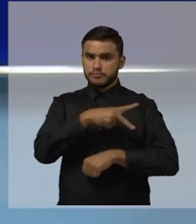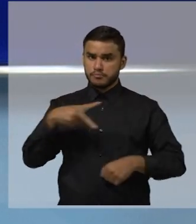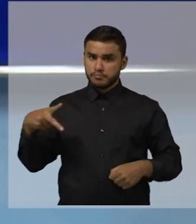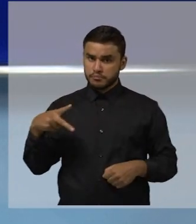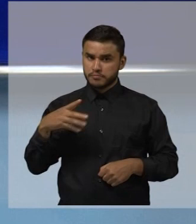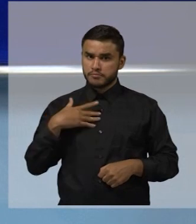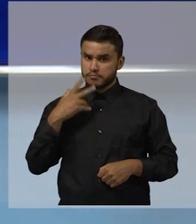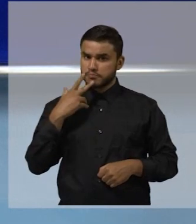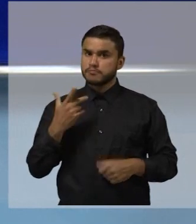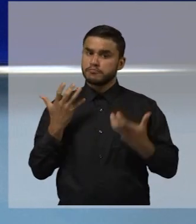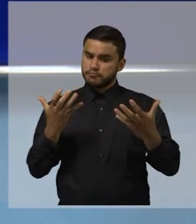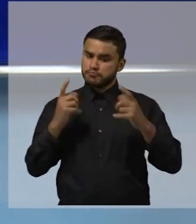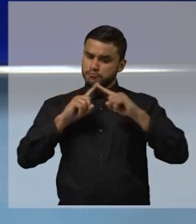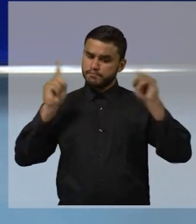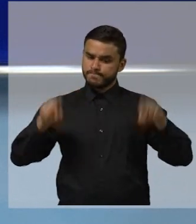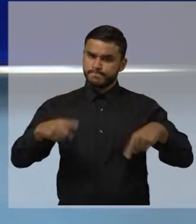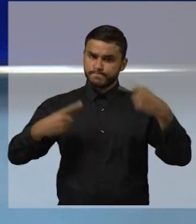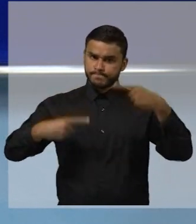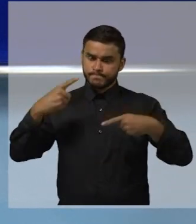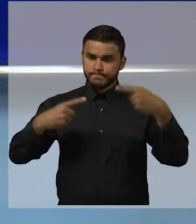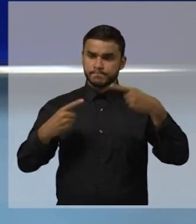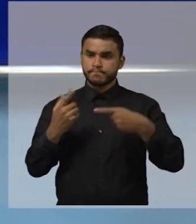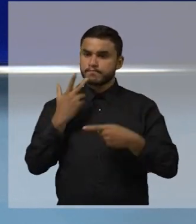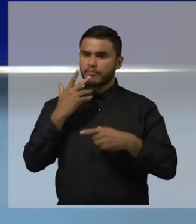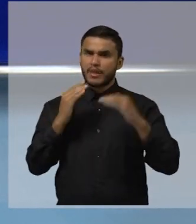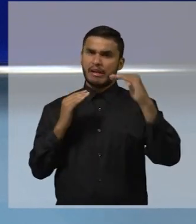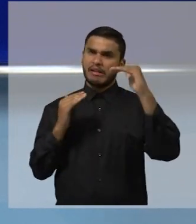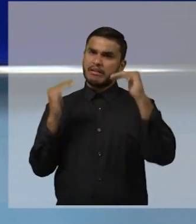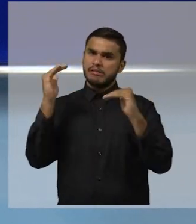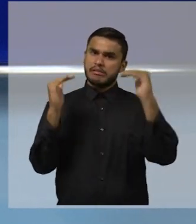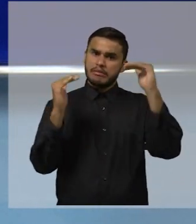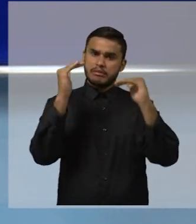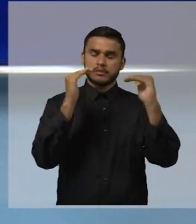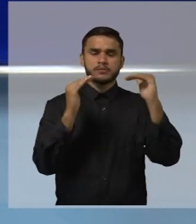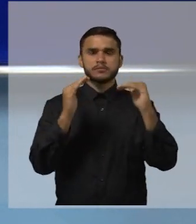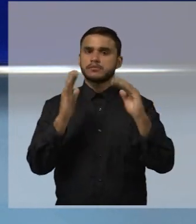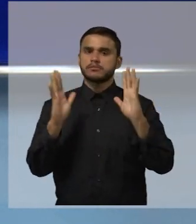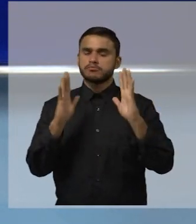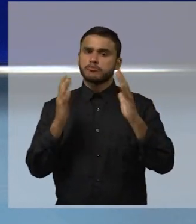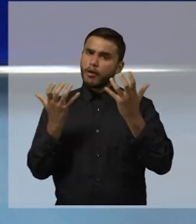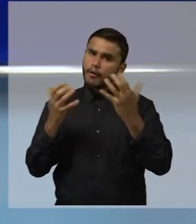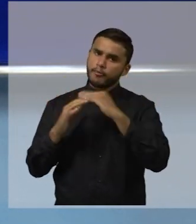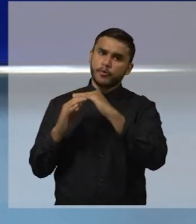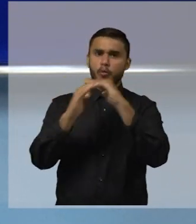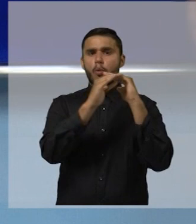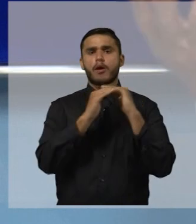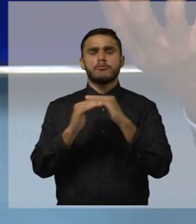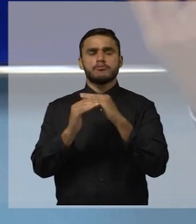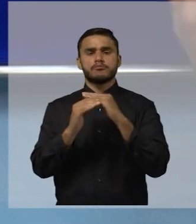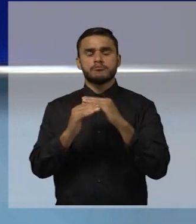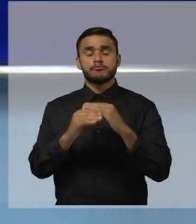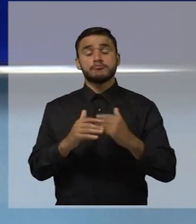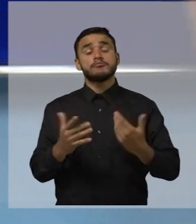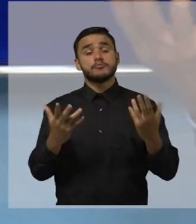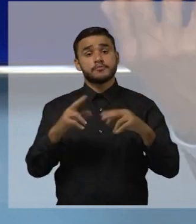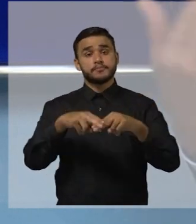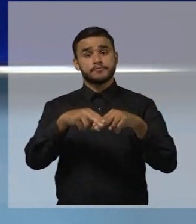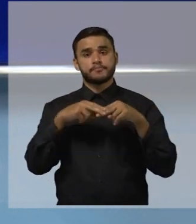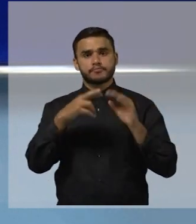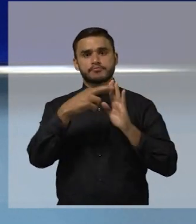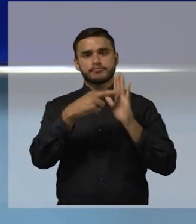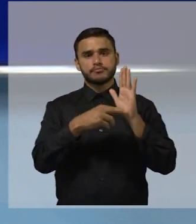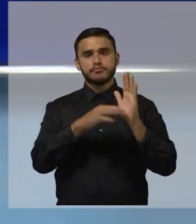políticas efetivas para vencer essas desigualdades regionais. E aí vem a reforma